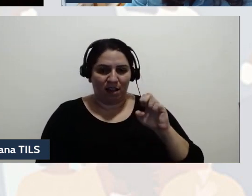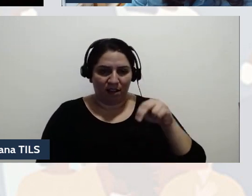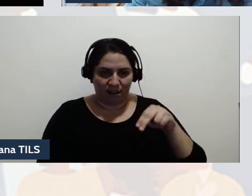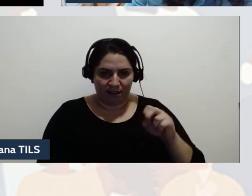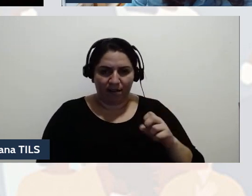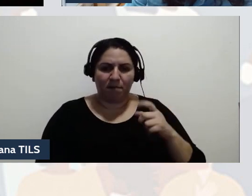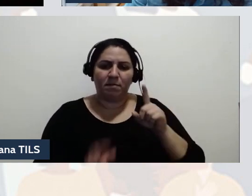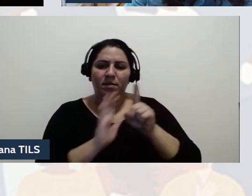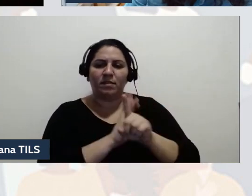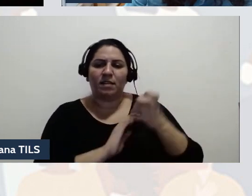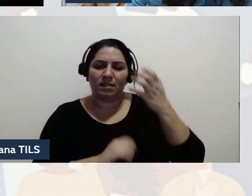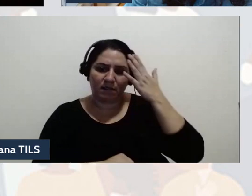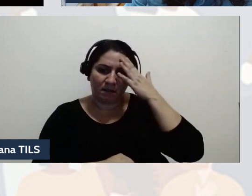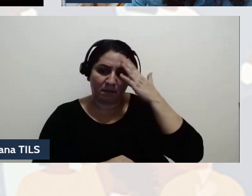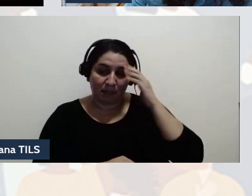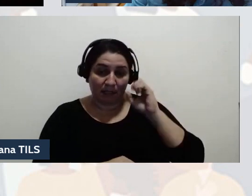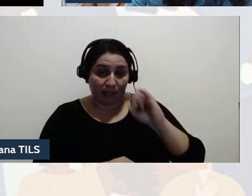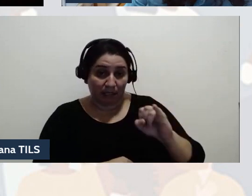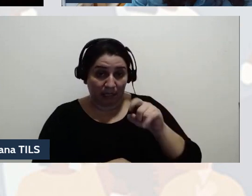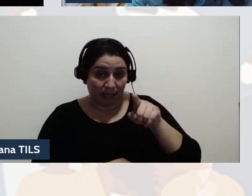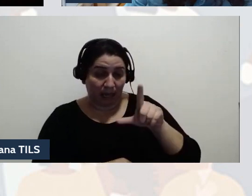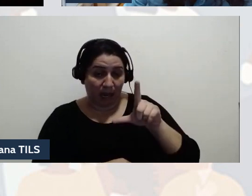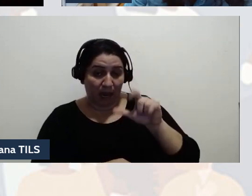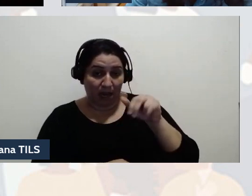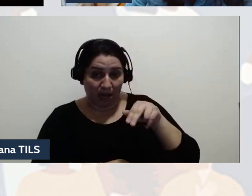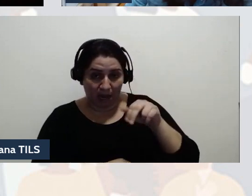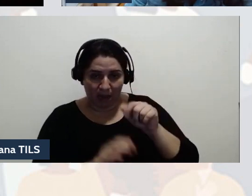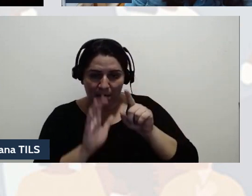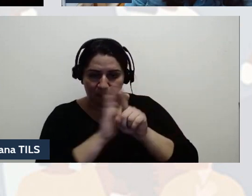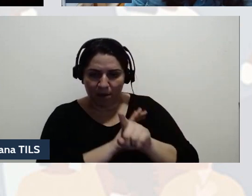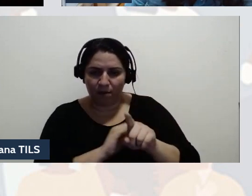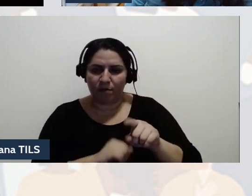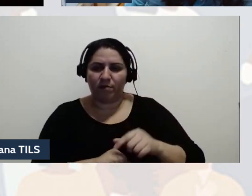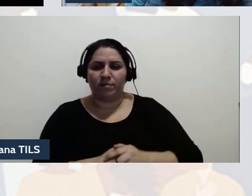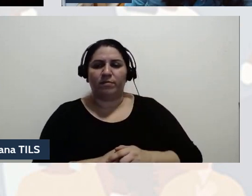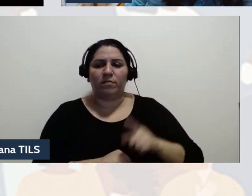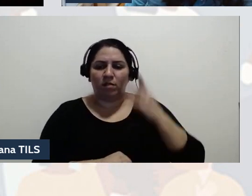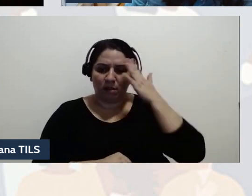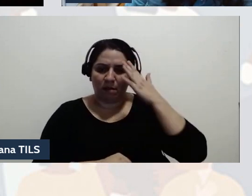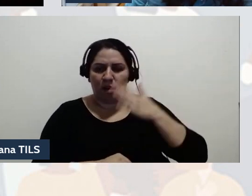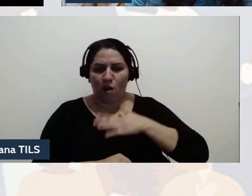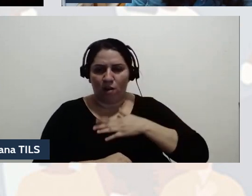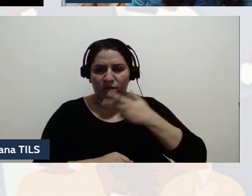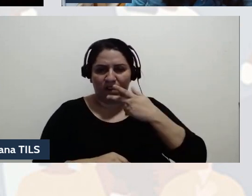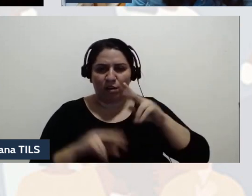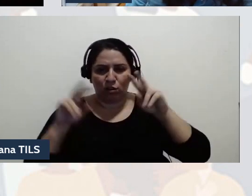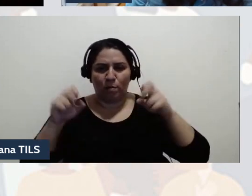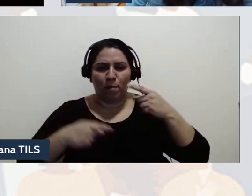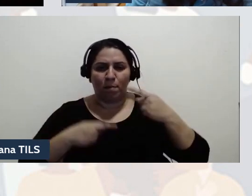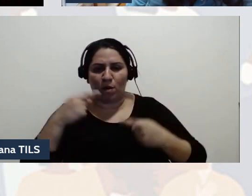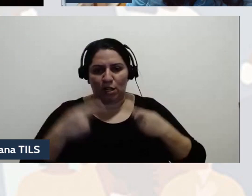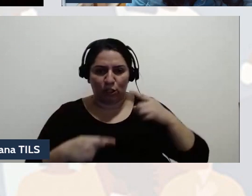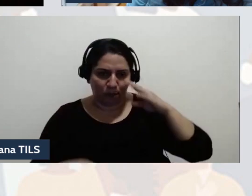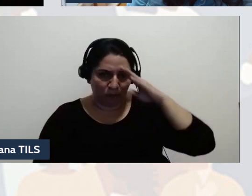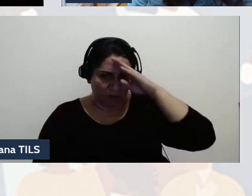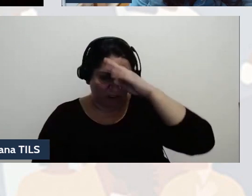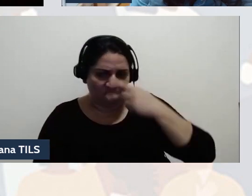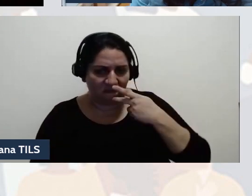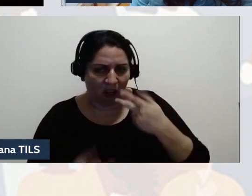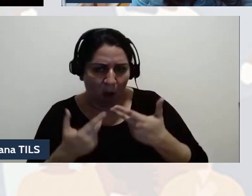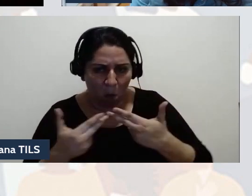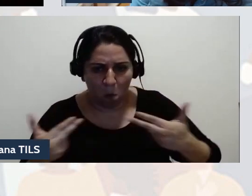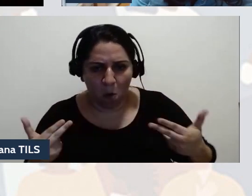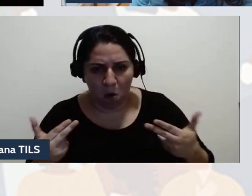gostaria de saber se elas falam da política de Bolsonaro. Então, essas são as questões. E também